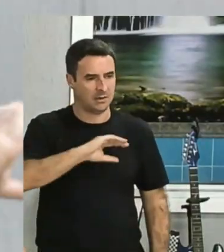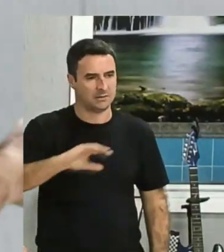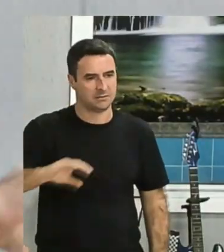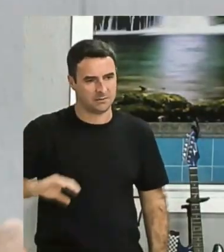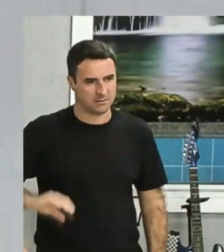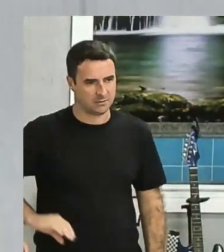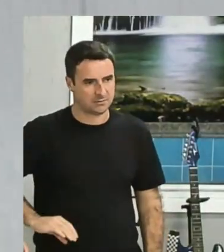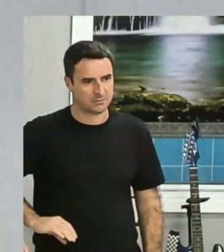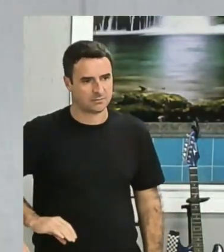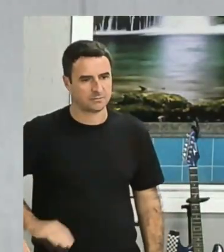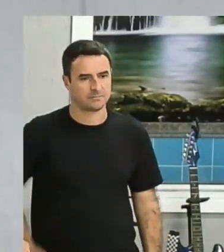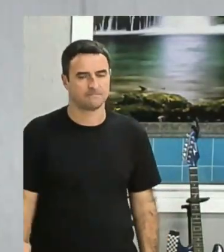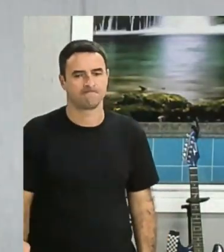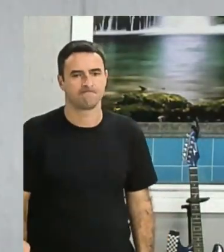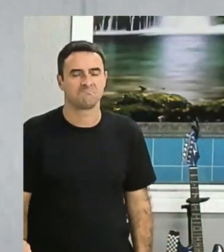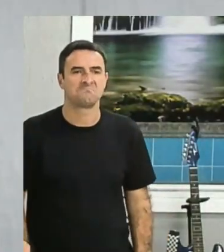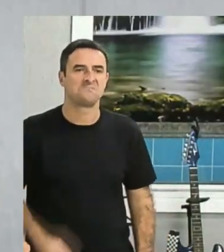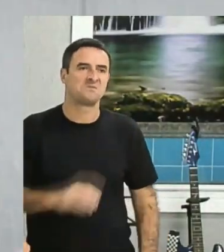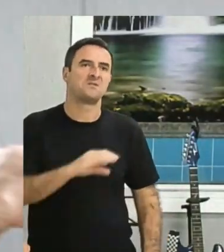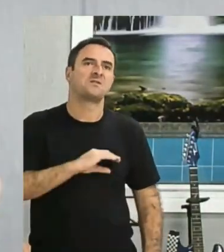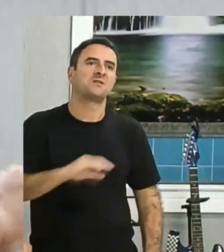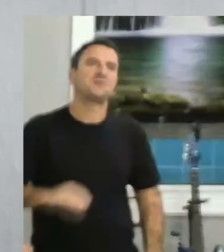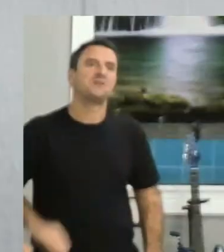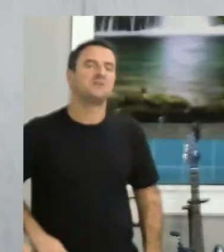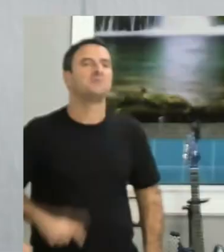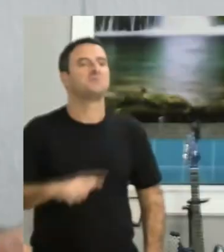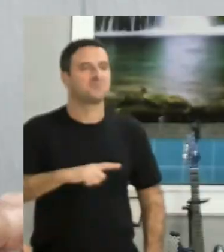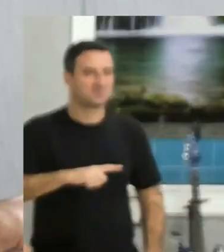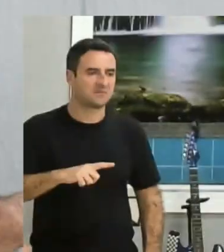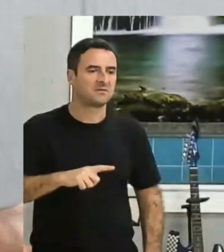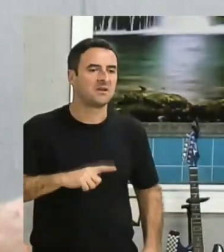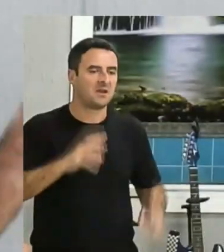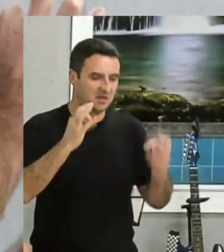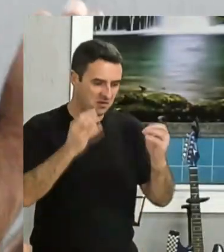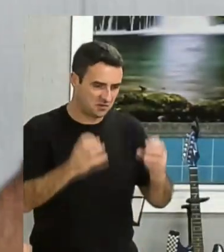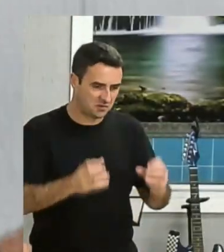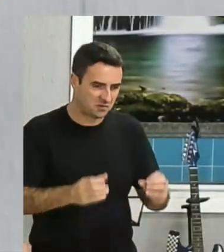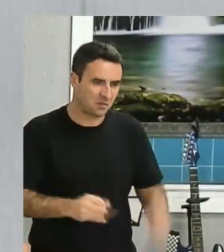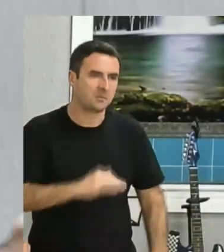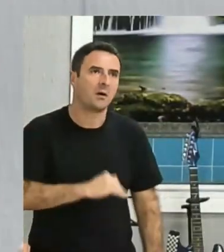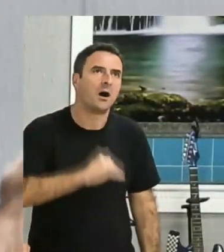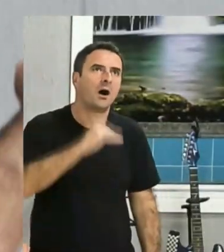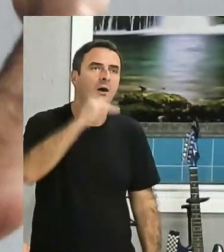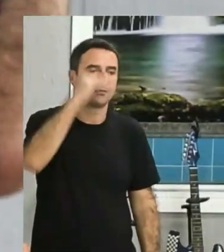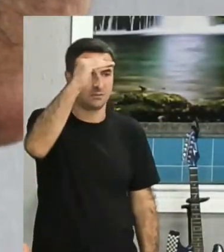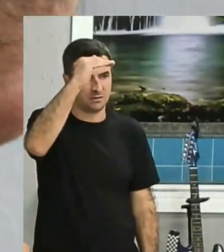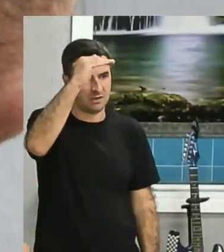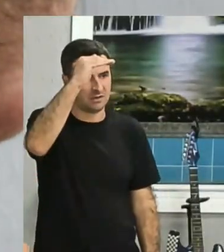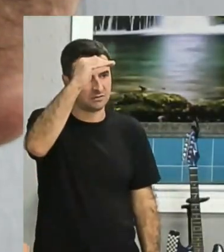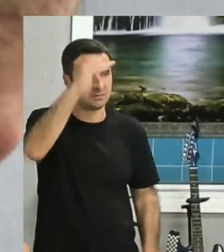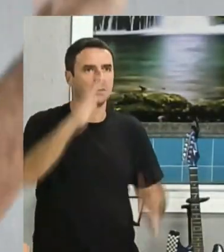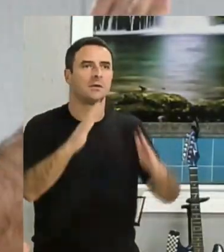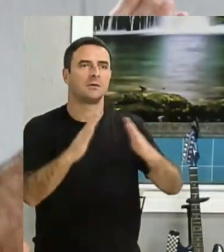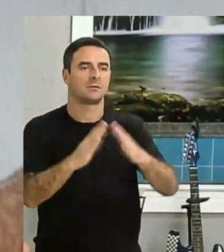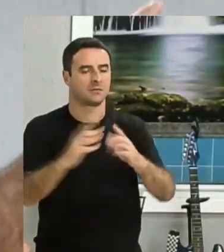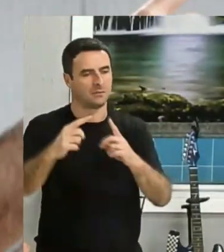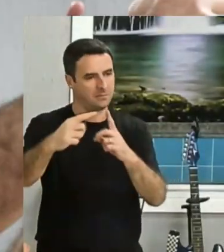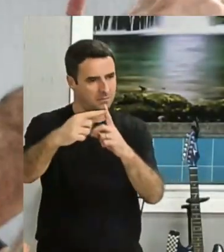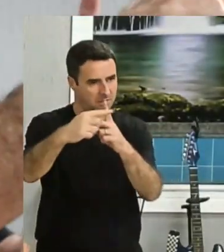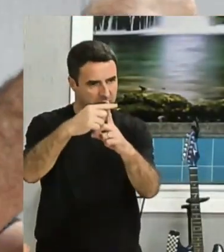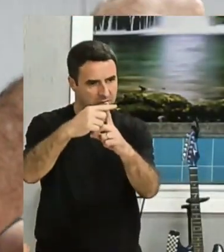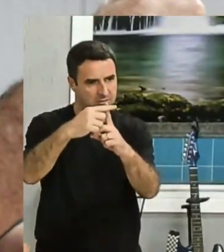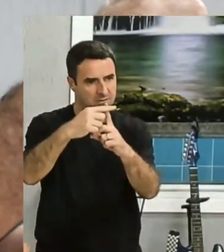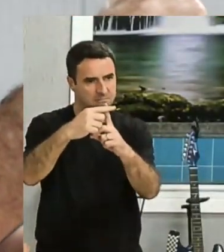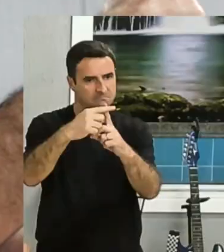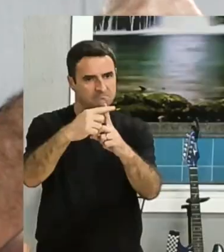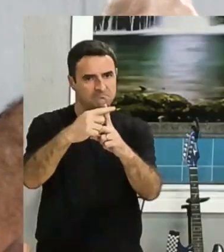igrejas. Isso significa que Cristo tem autoridade sobre a igreja.